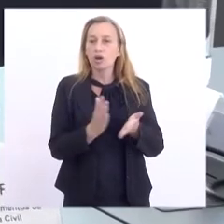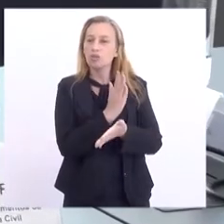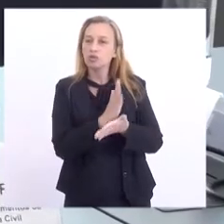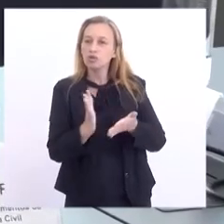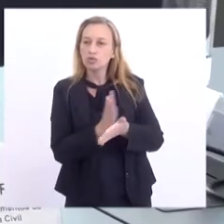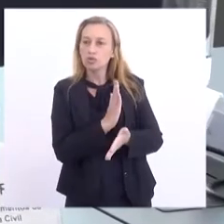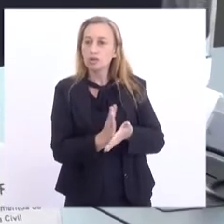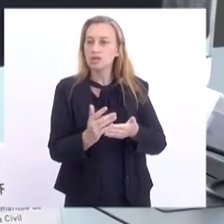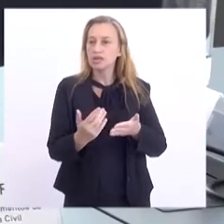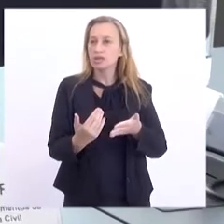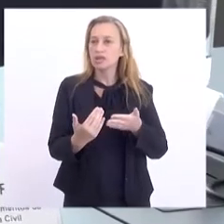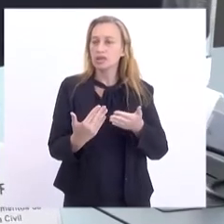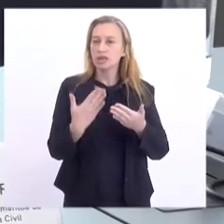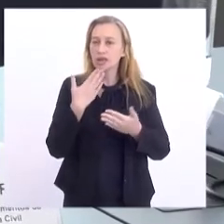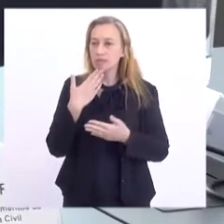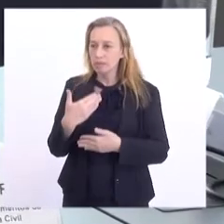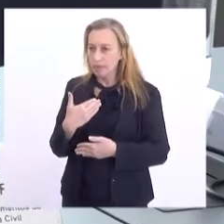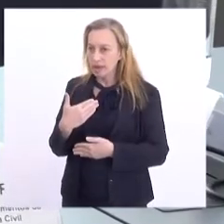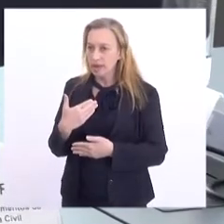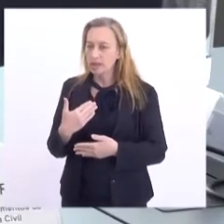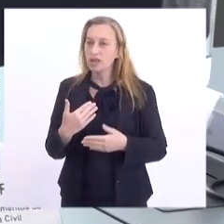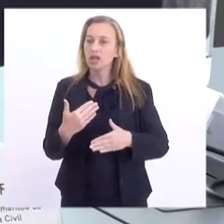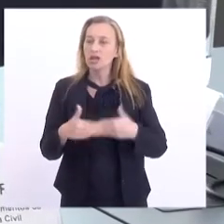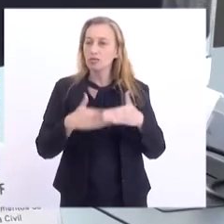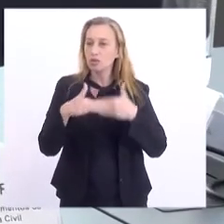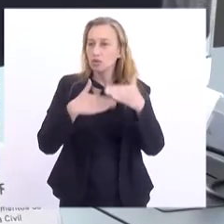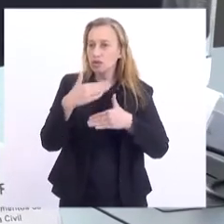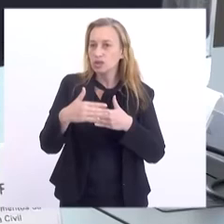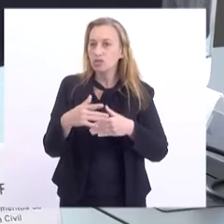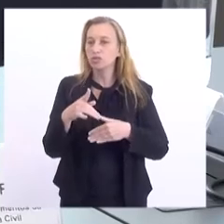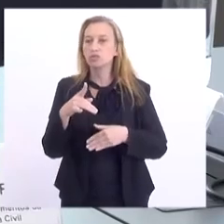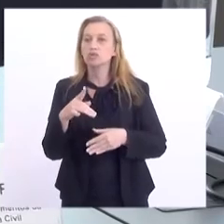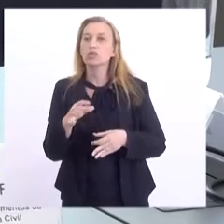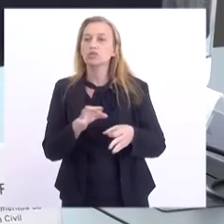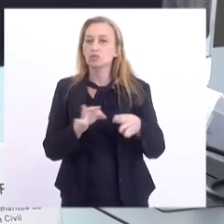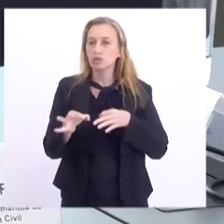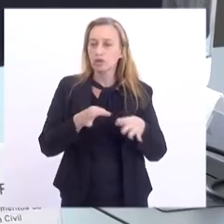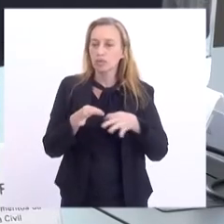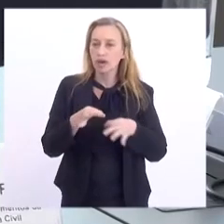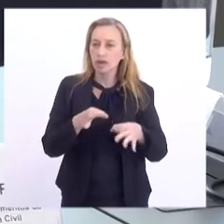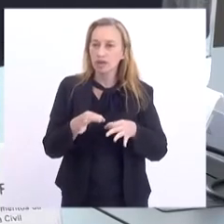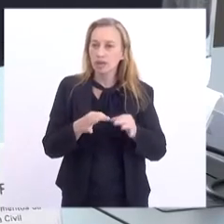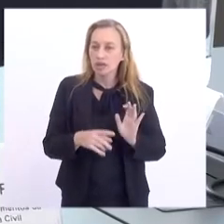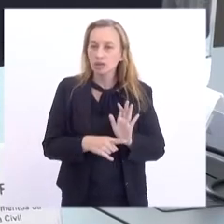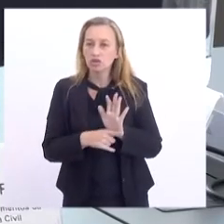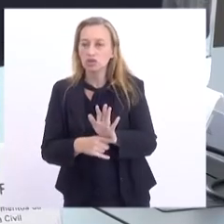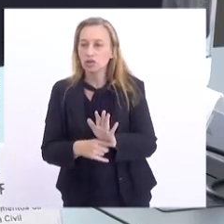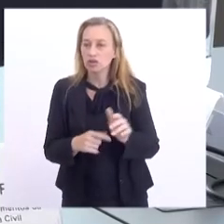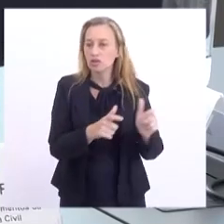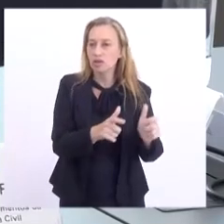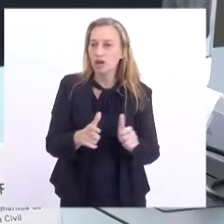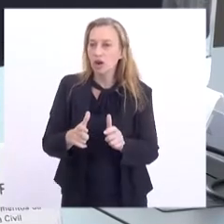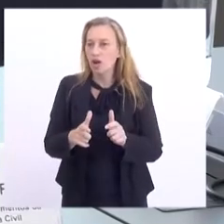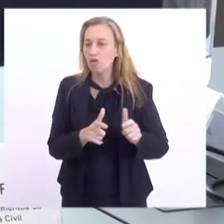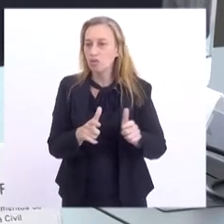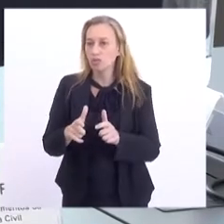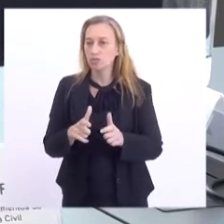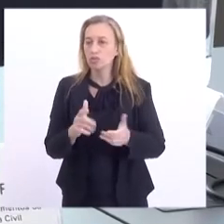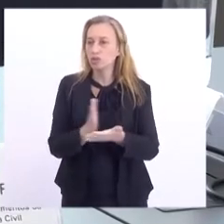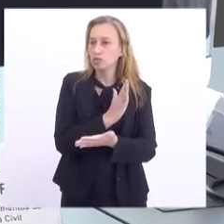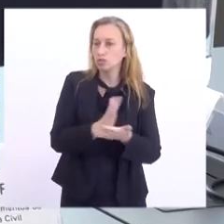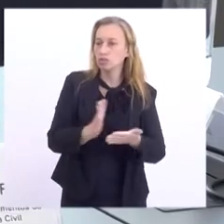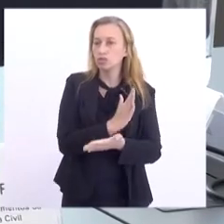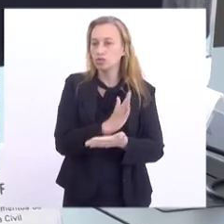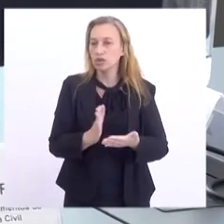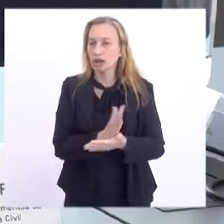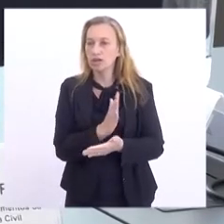localidades que parece que vai ser uma evolução do programa e atender se certas comunidade com na maioria